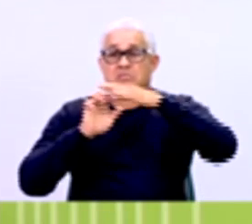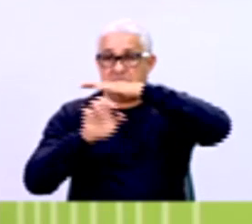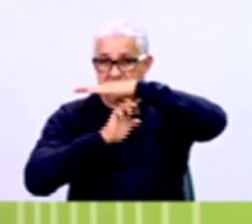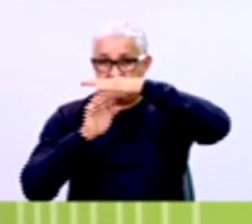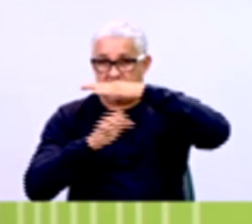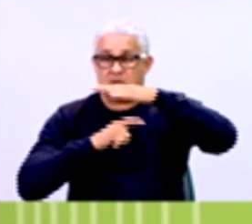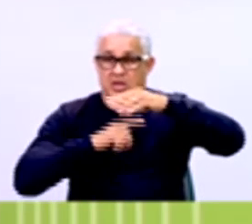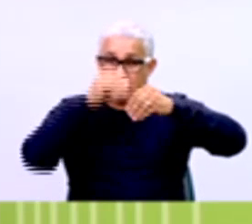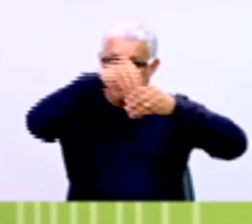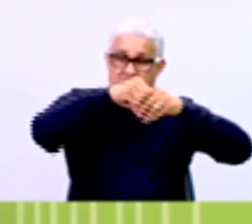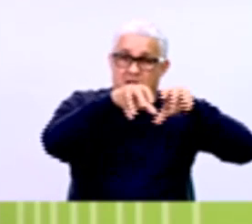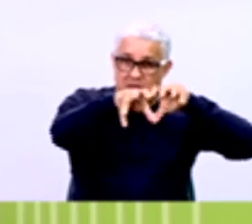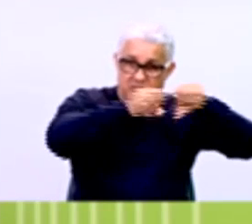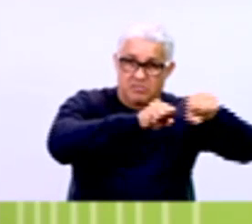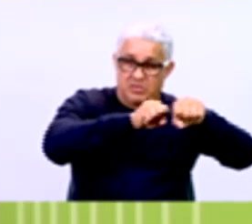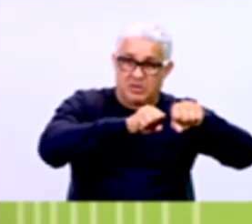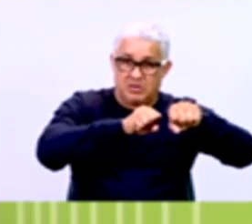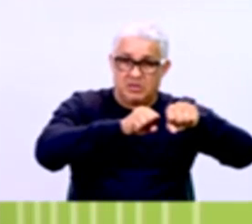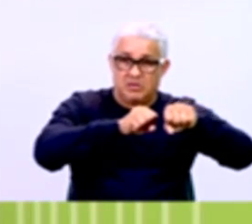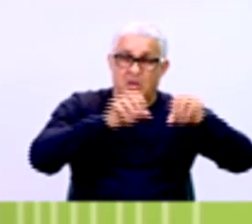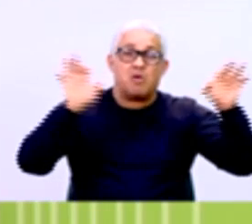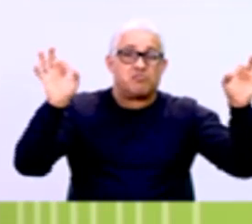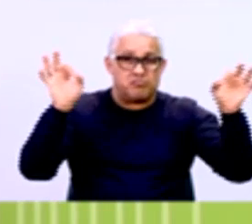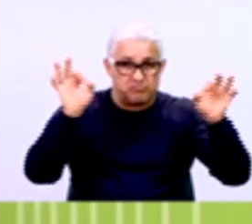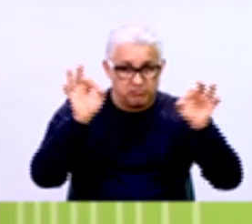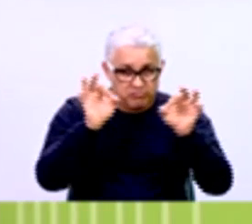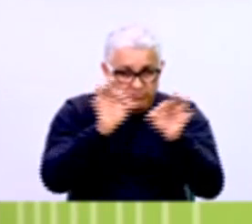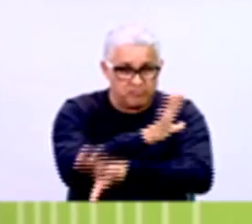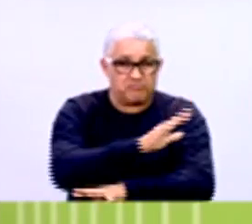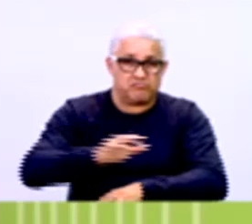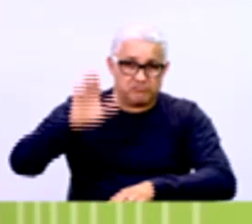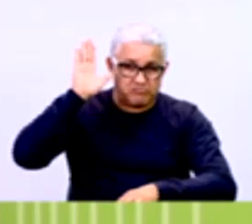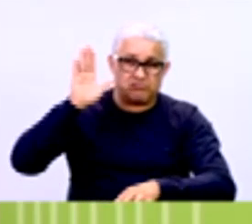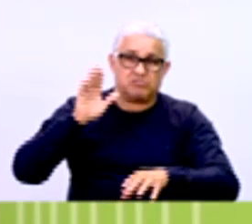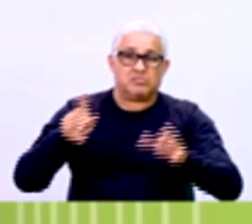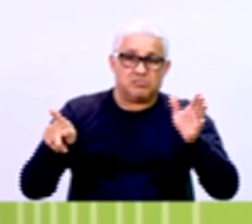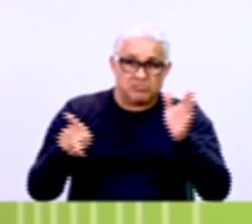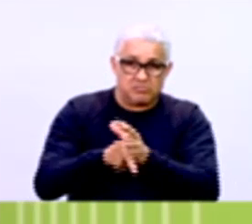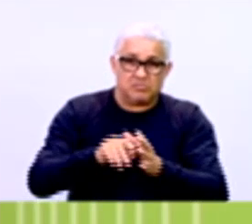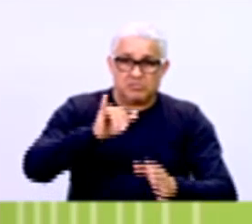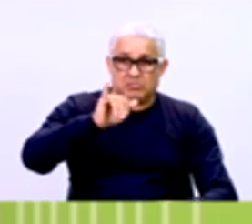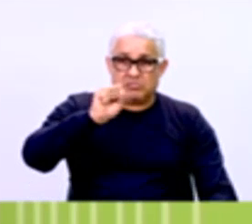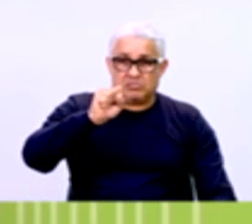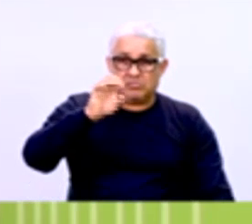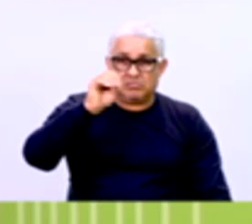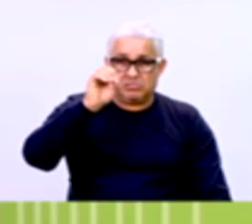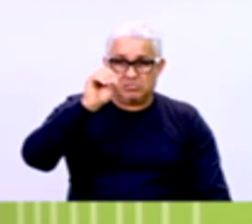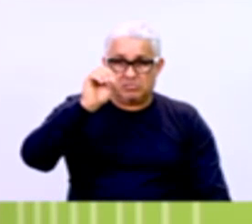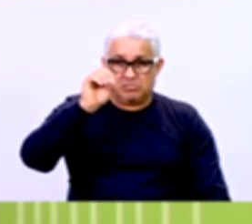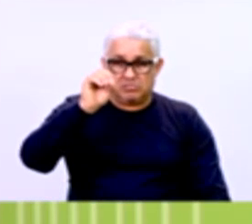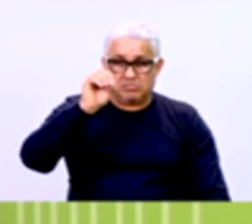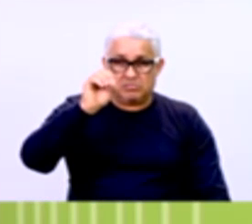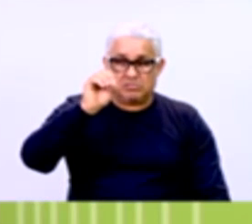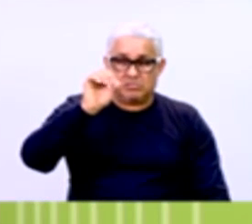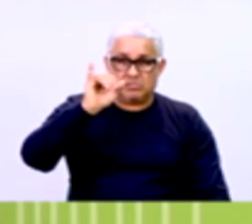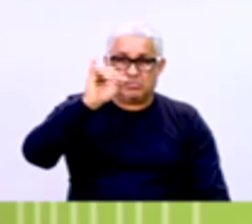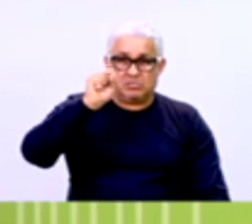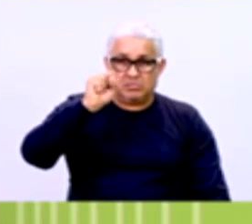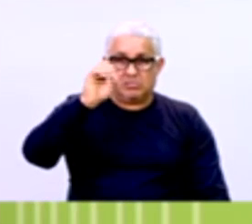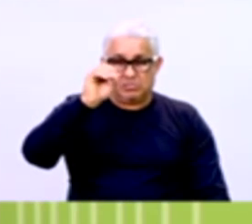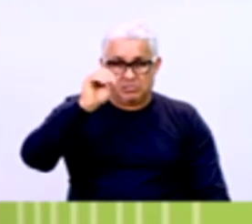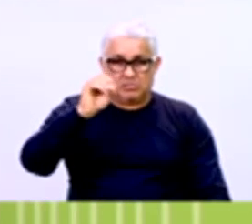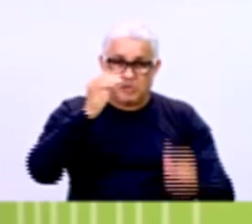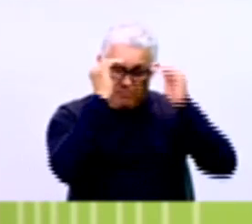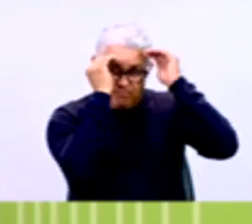aquela instituição que cumpriu os requisitos estabelecidos por ela, pela ISO. Então, existem vários requisitos que devem ser